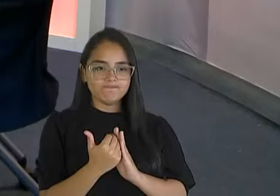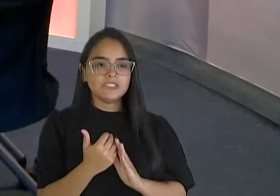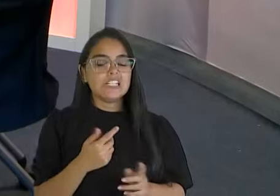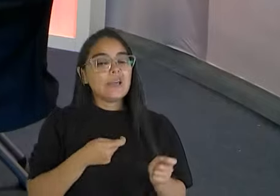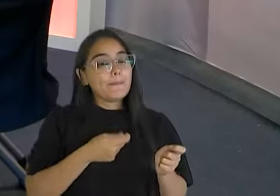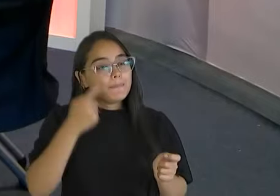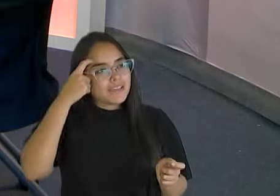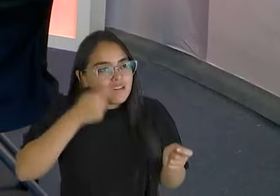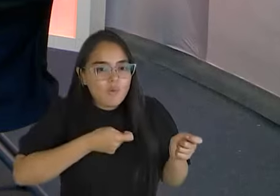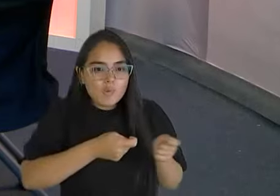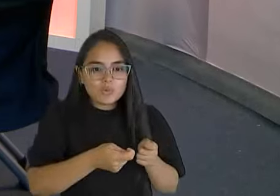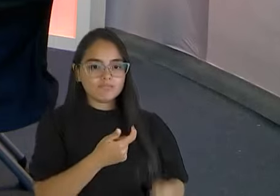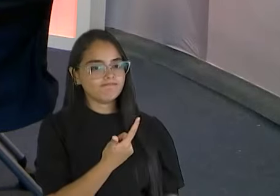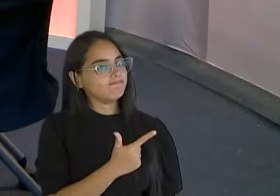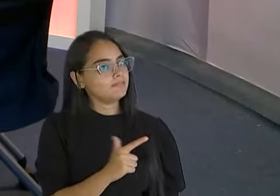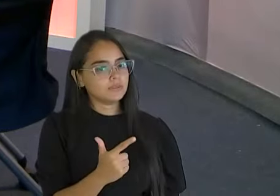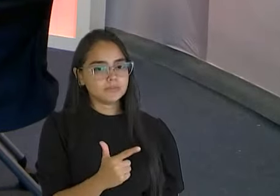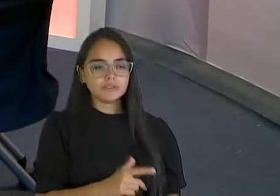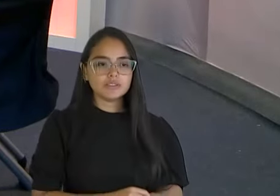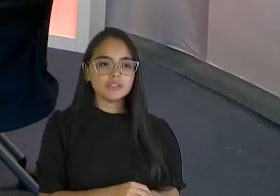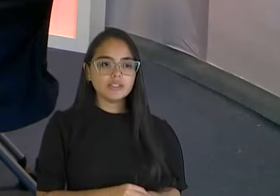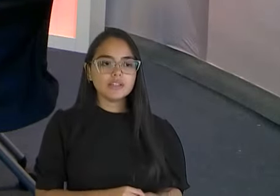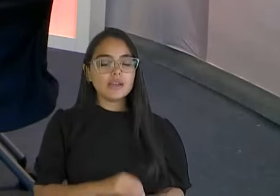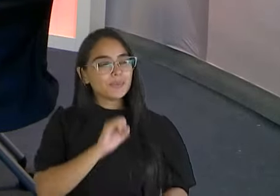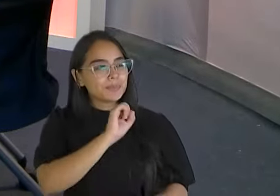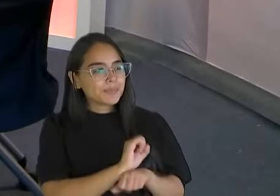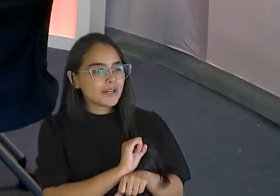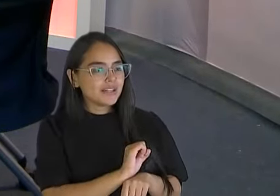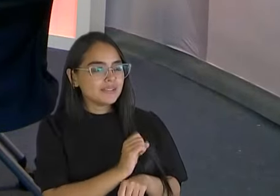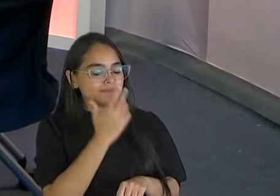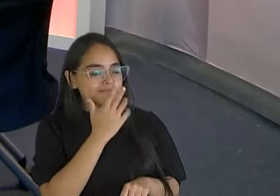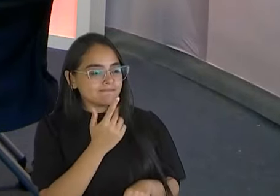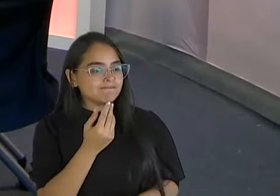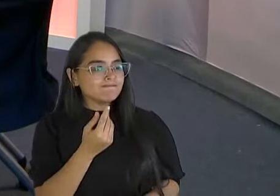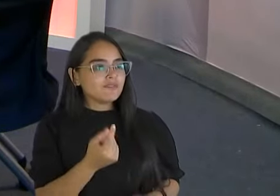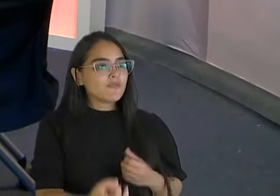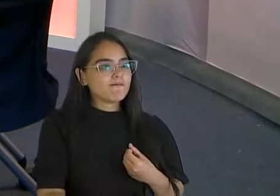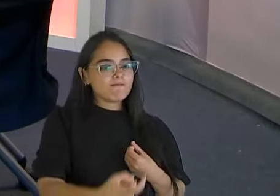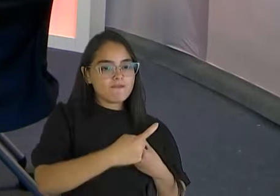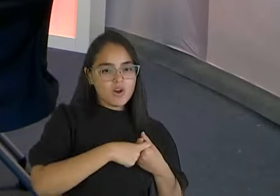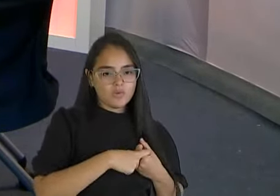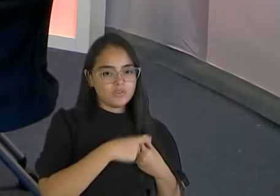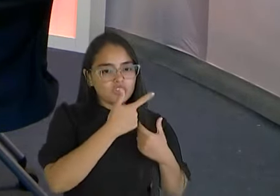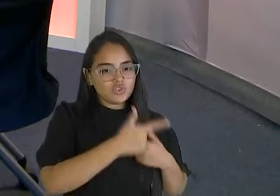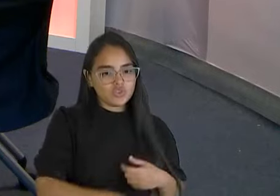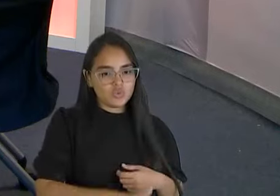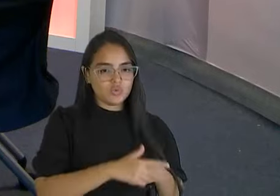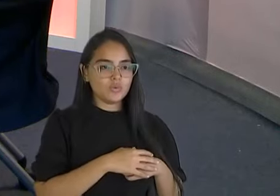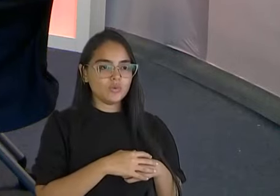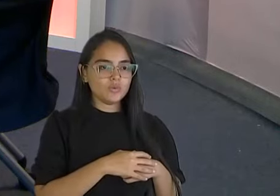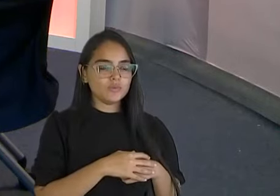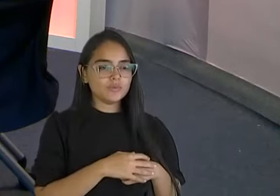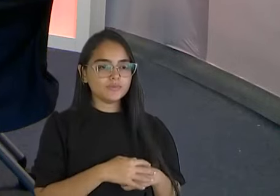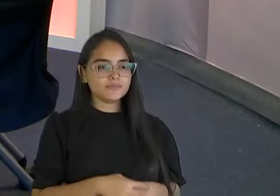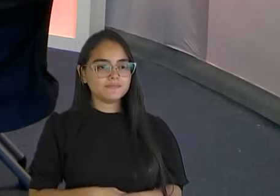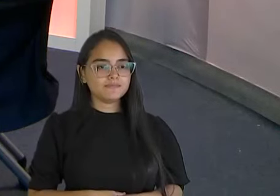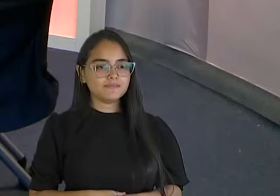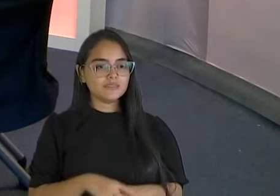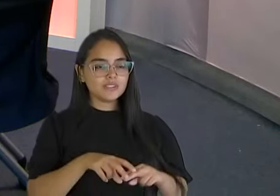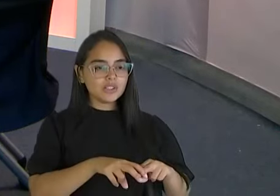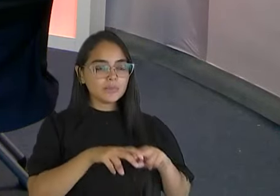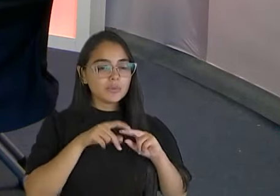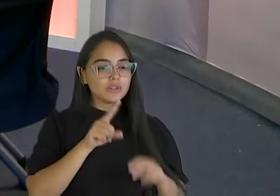mas não tem. E aí eu volto exatamente de onde eu parei, né? Então, é a reinstalação da síndrome de dependência. Você não volta lá com isso. Sim. Você volta de onde você parou. Por isso que